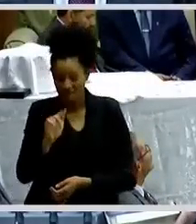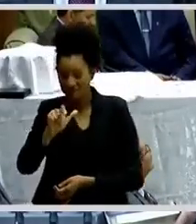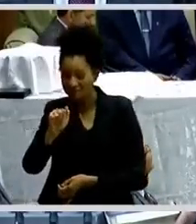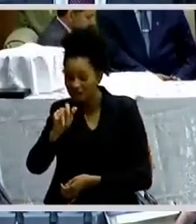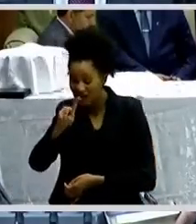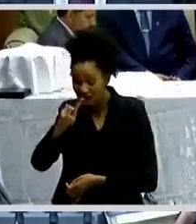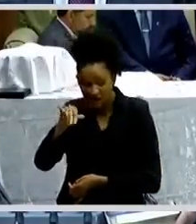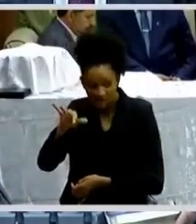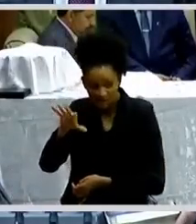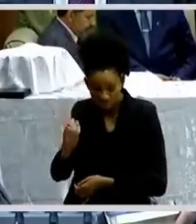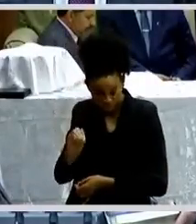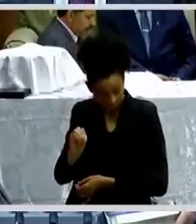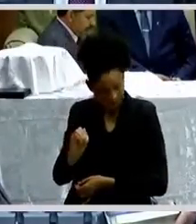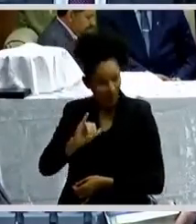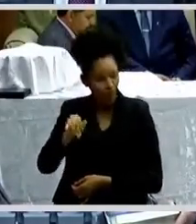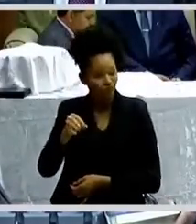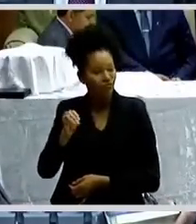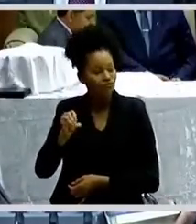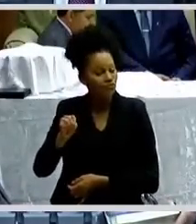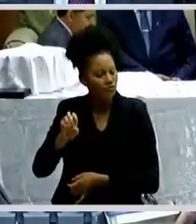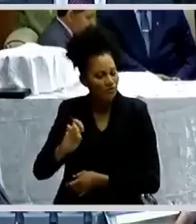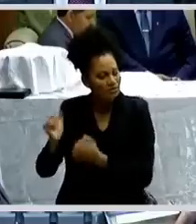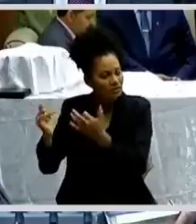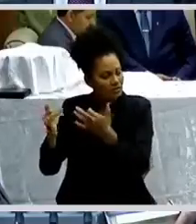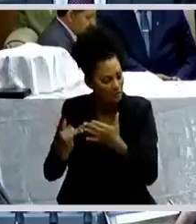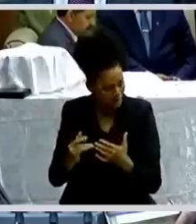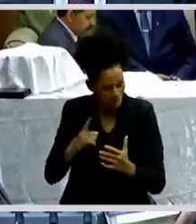os galileus, eles tinham algumas